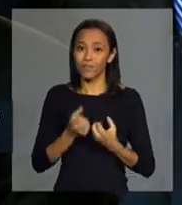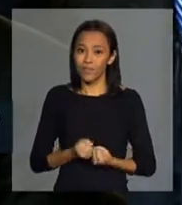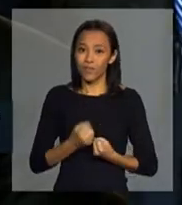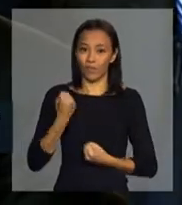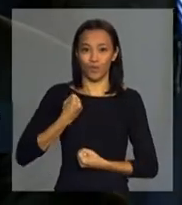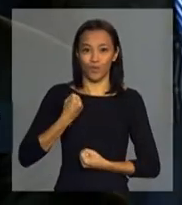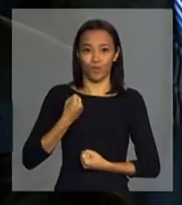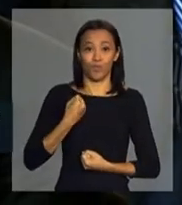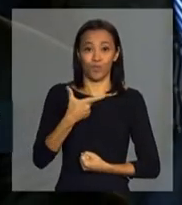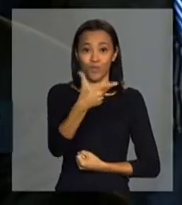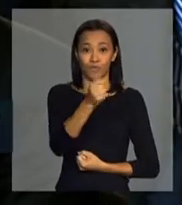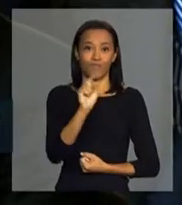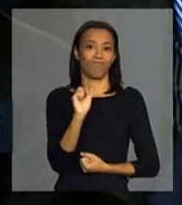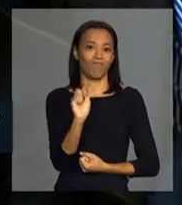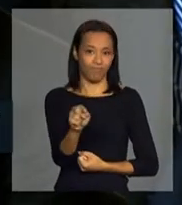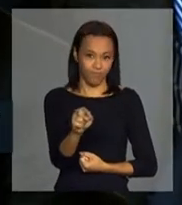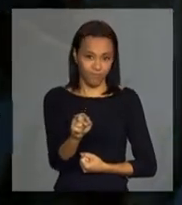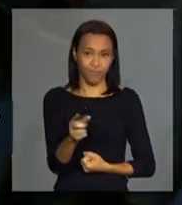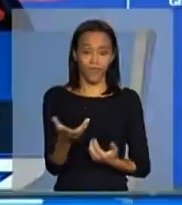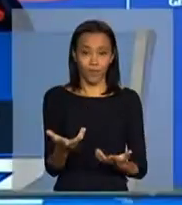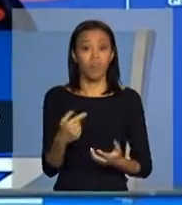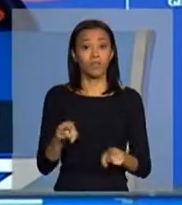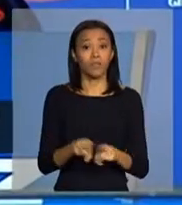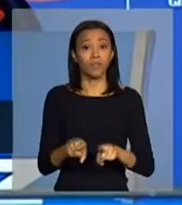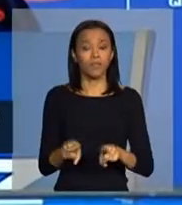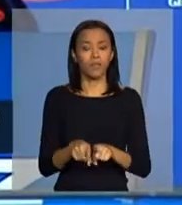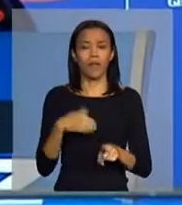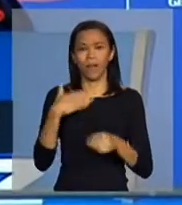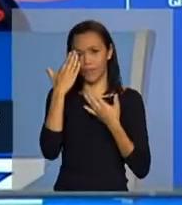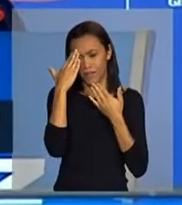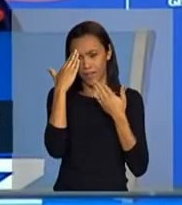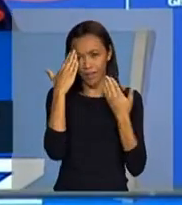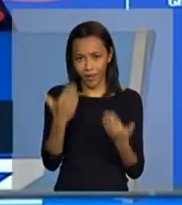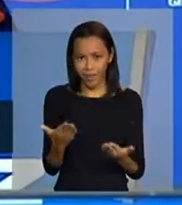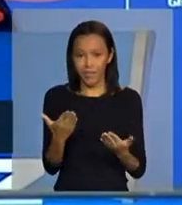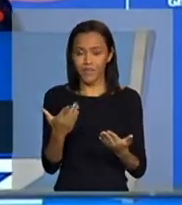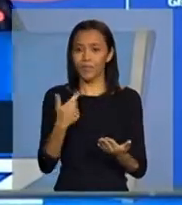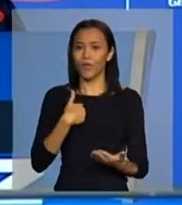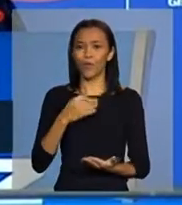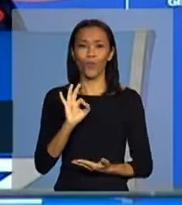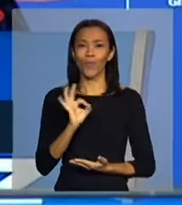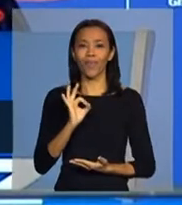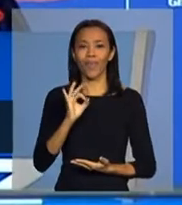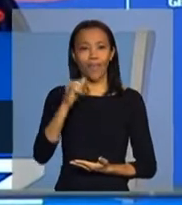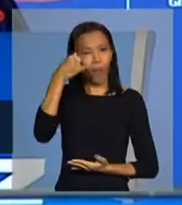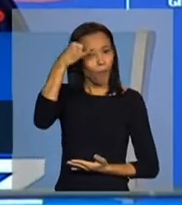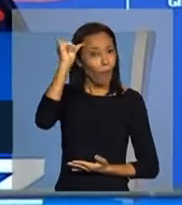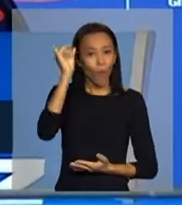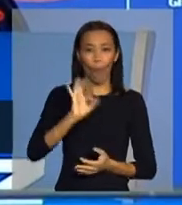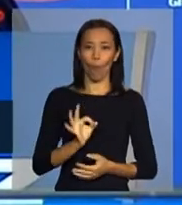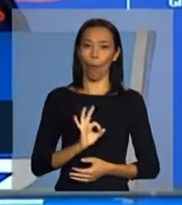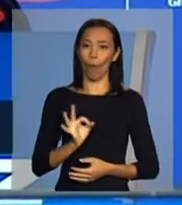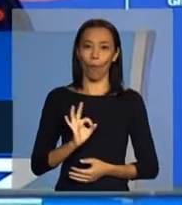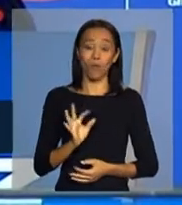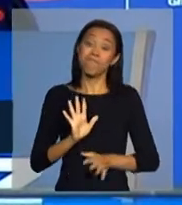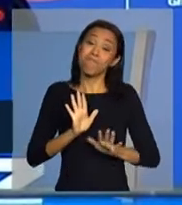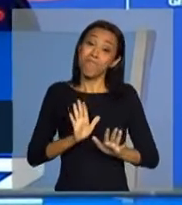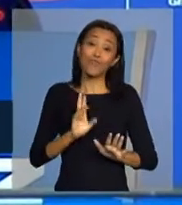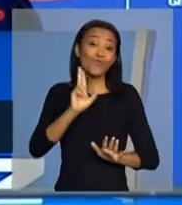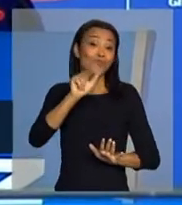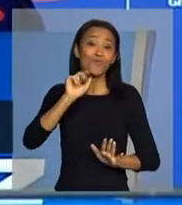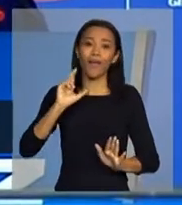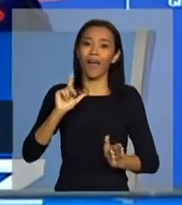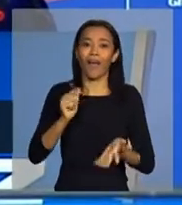número 20 mil. Queria agradecer, apesar de eu não ter nenhum boi, mas nunca é tarde